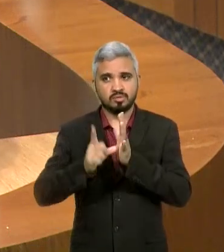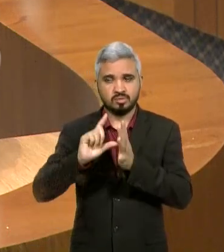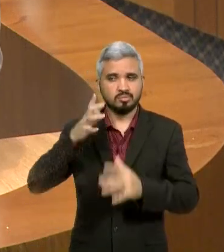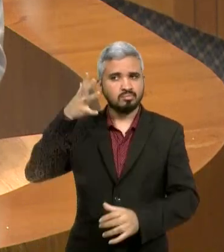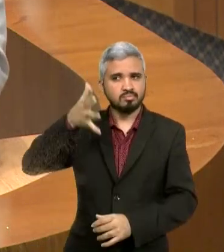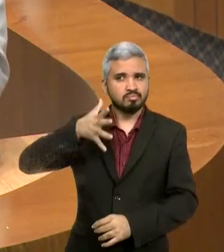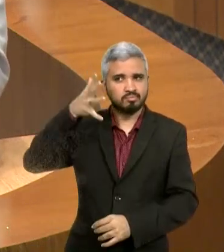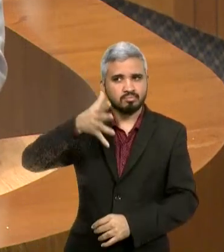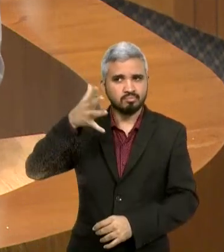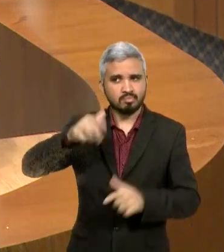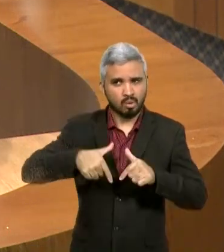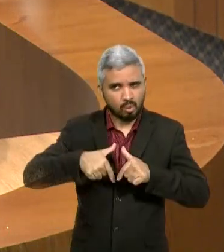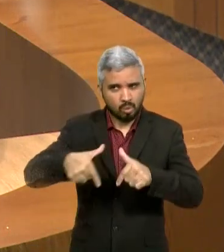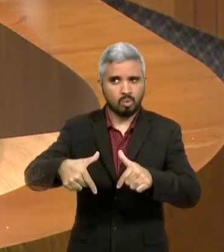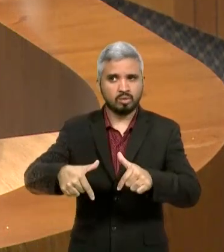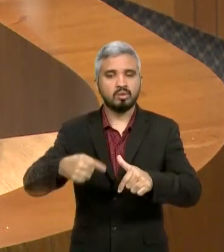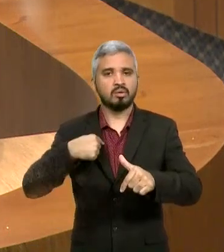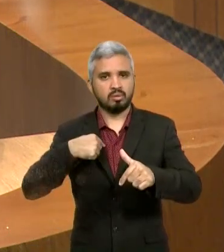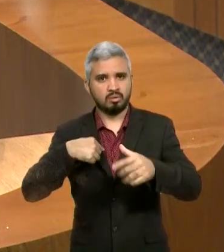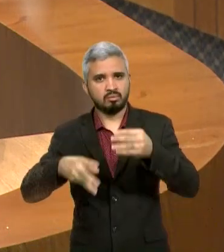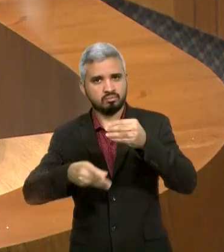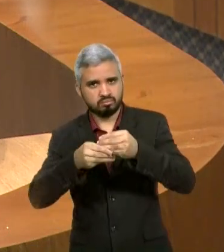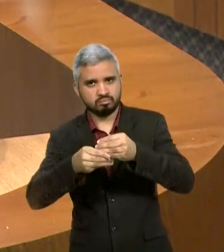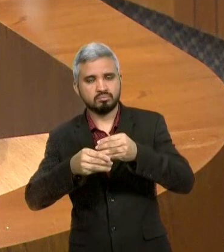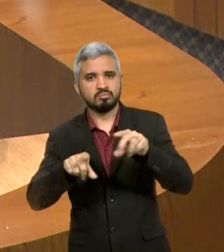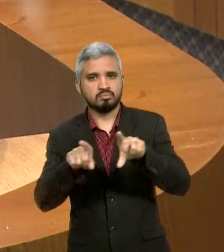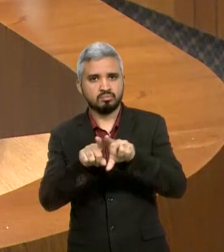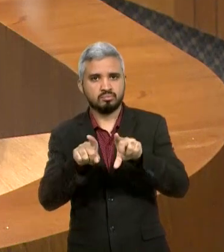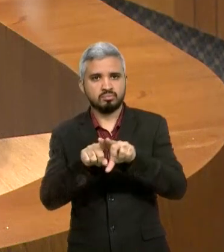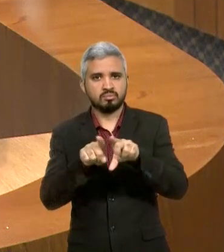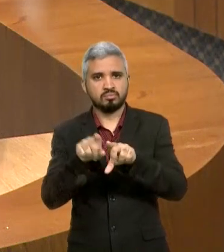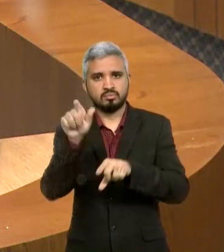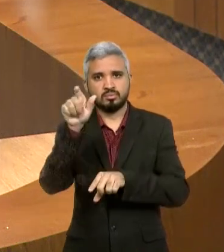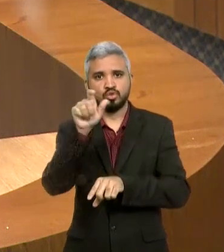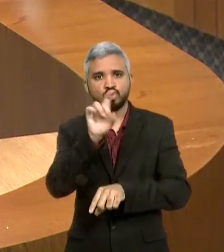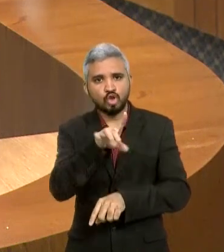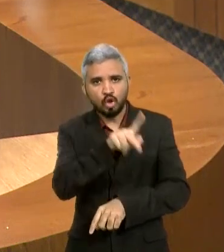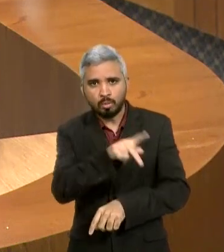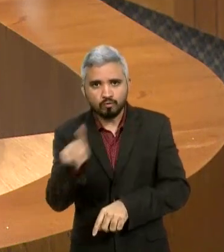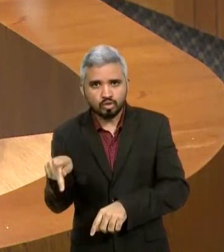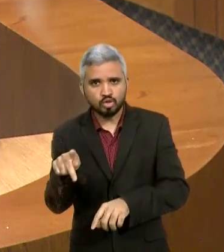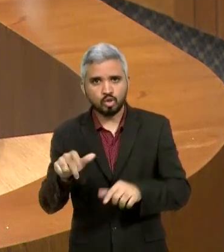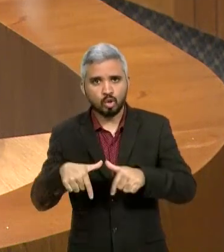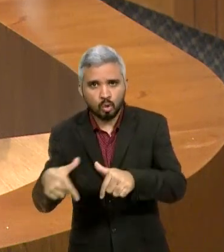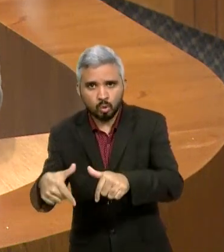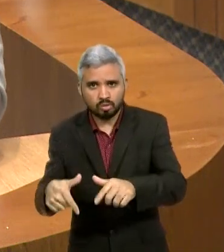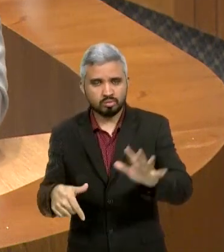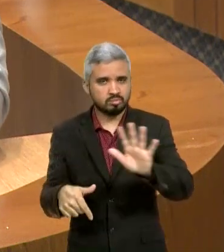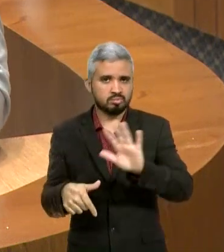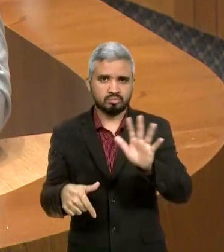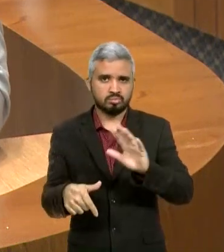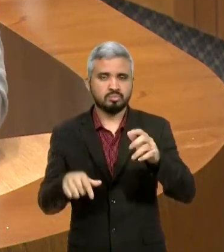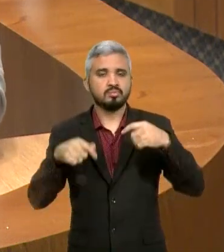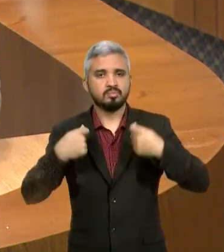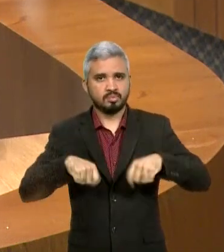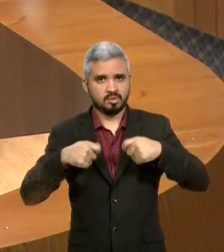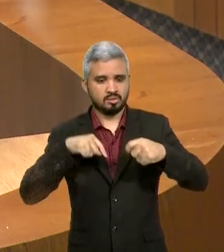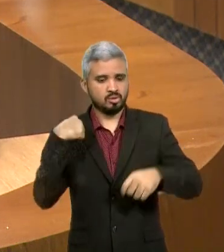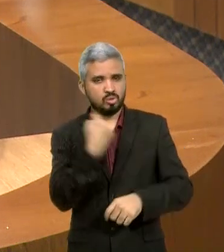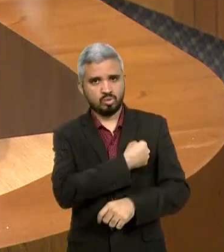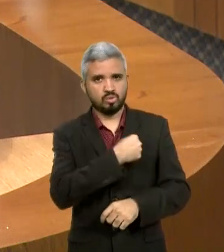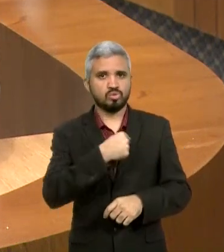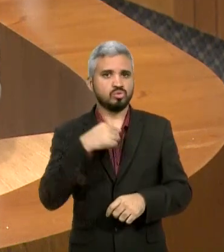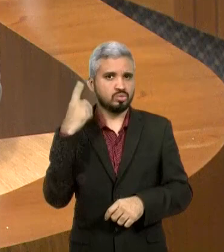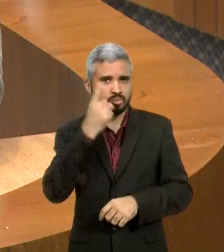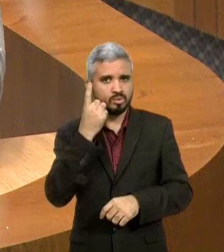luta, e eu vejo que essa luta não deve ser somente dos professores, essa luta é de todos nós. Nós